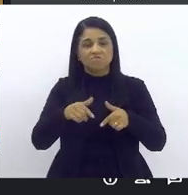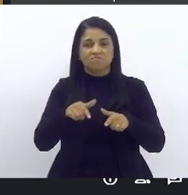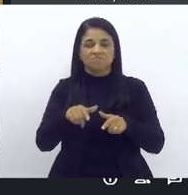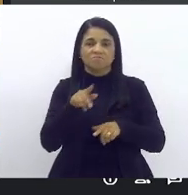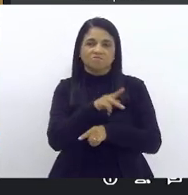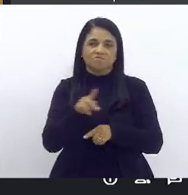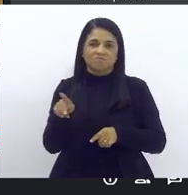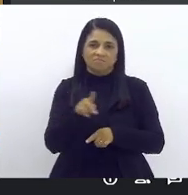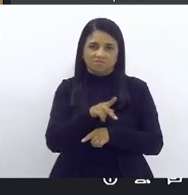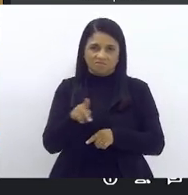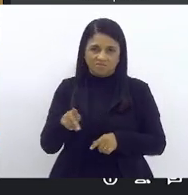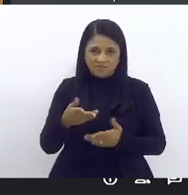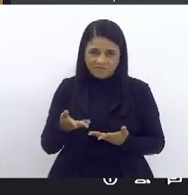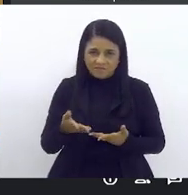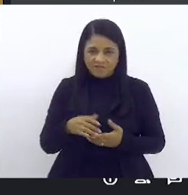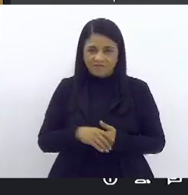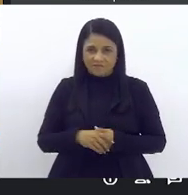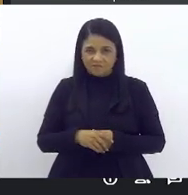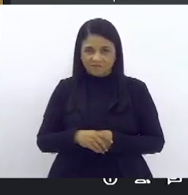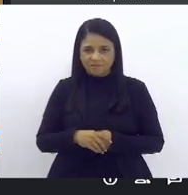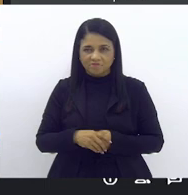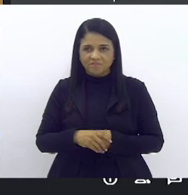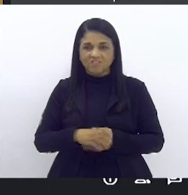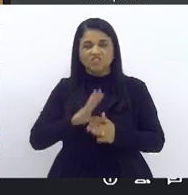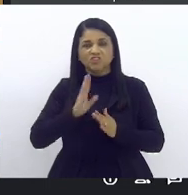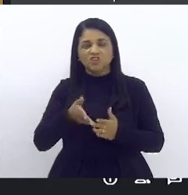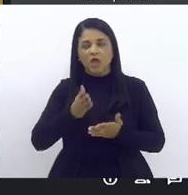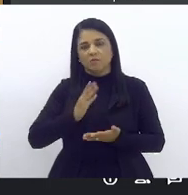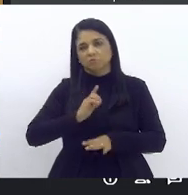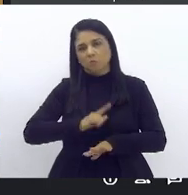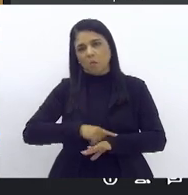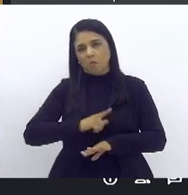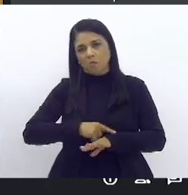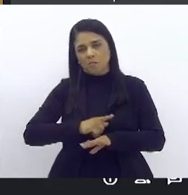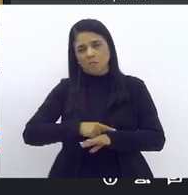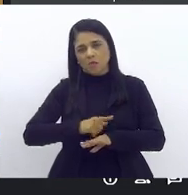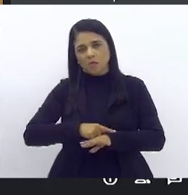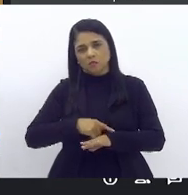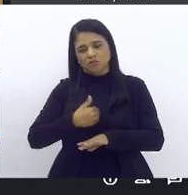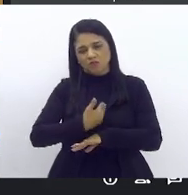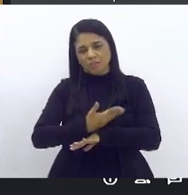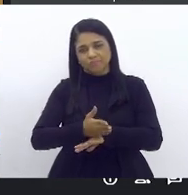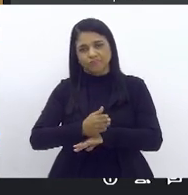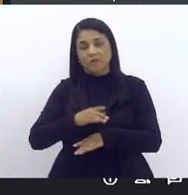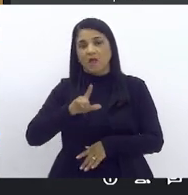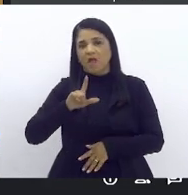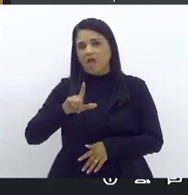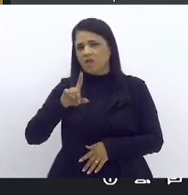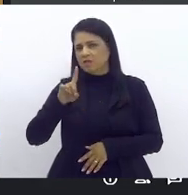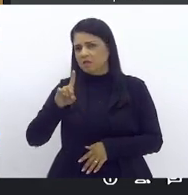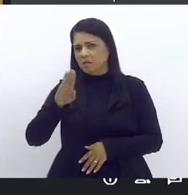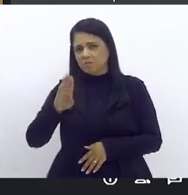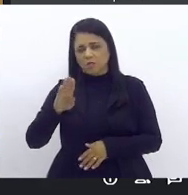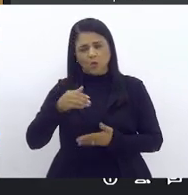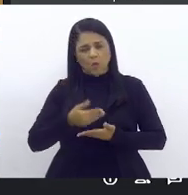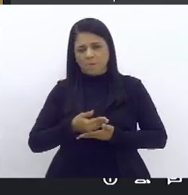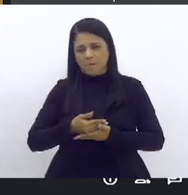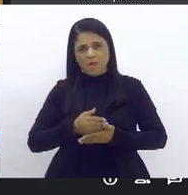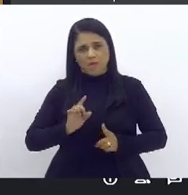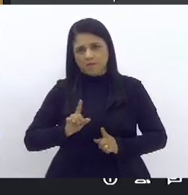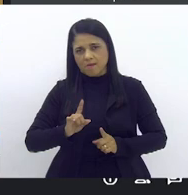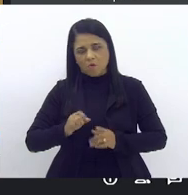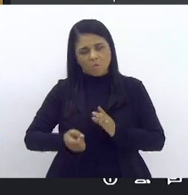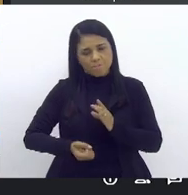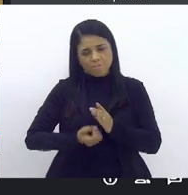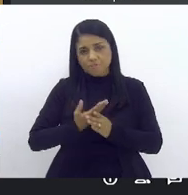docentes. Então, acho que já chegou a hora, já passou a LDB, ela não é mais o bebezinho, a LDB